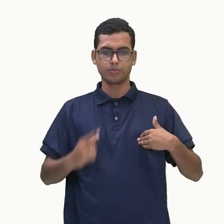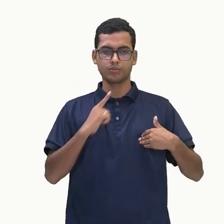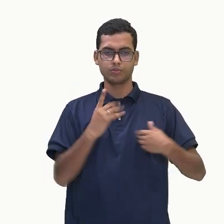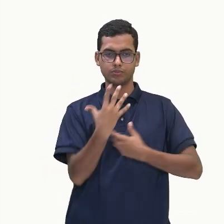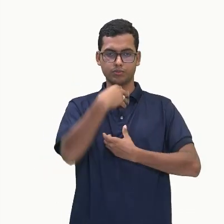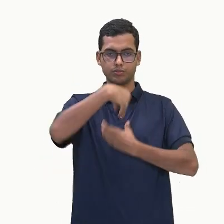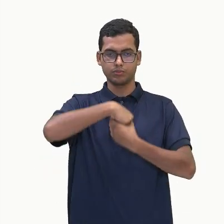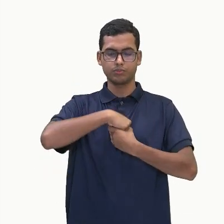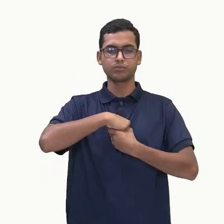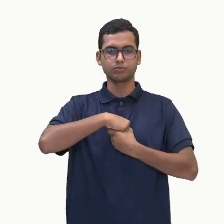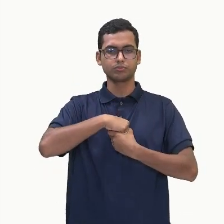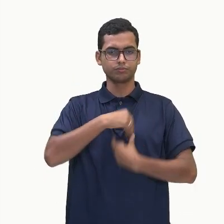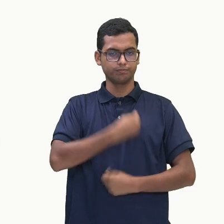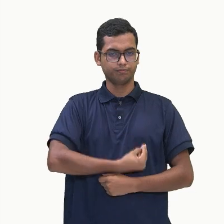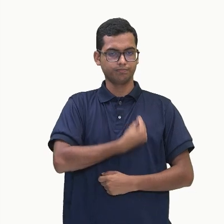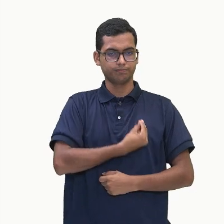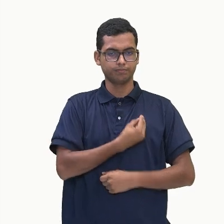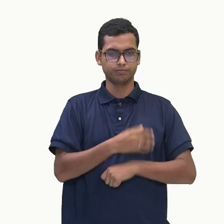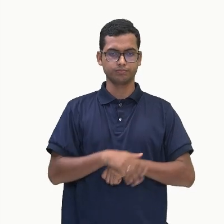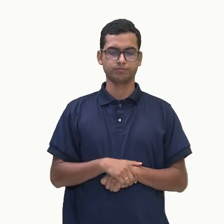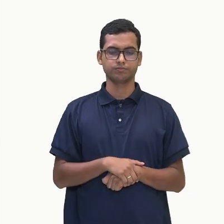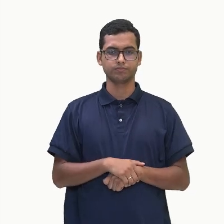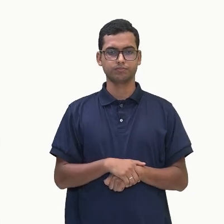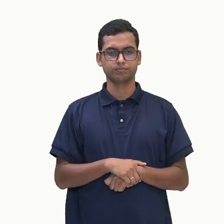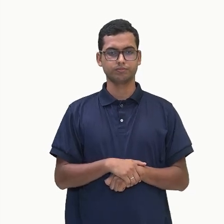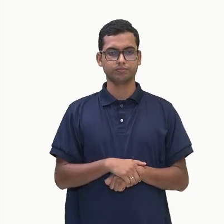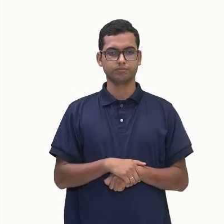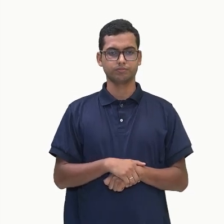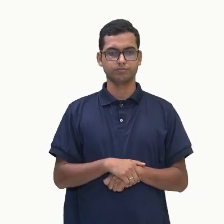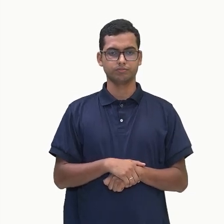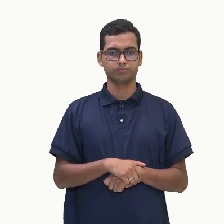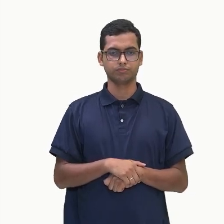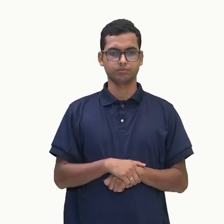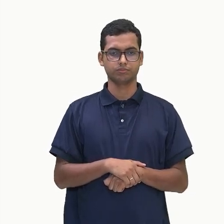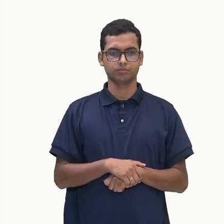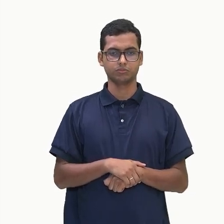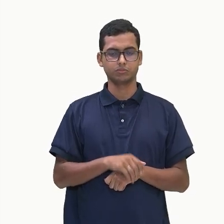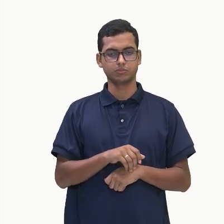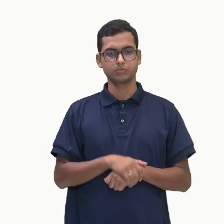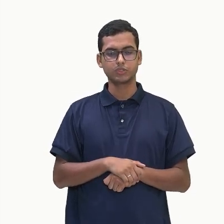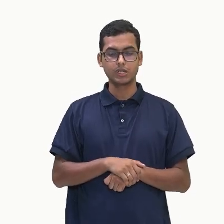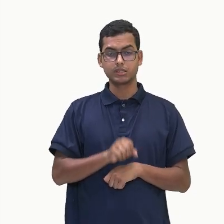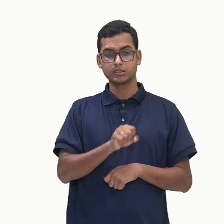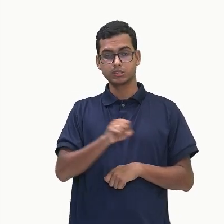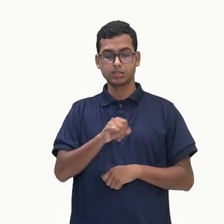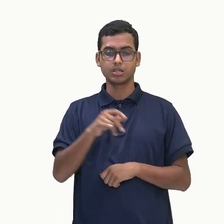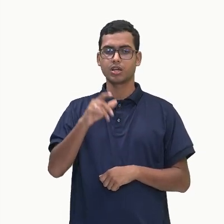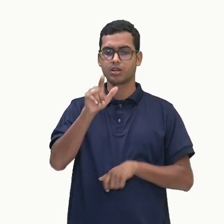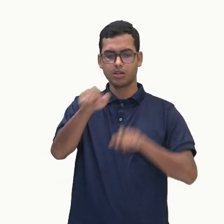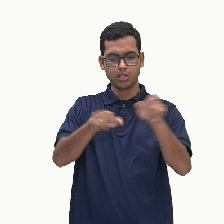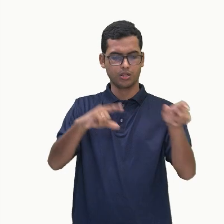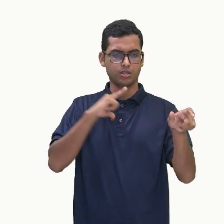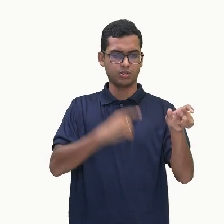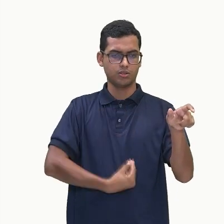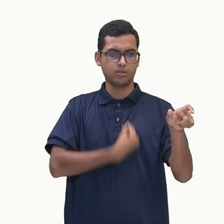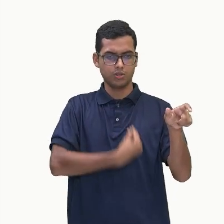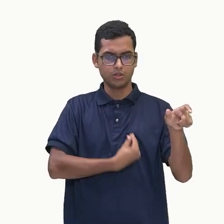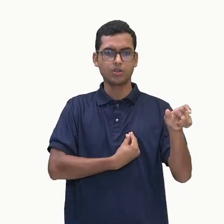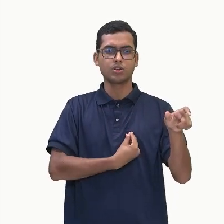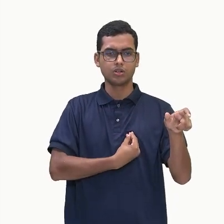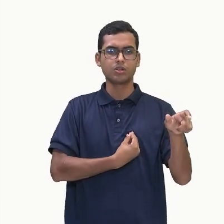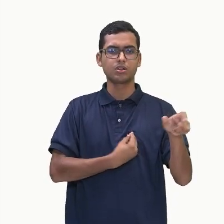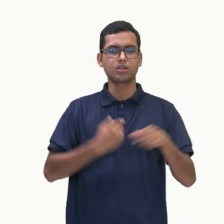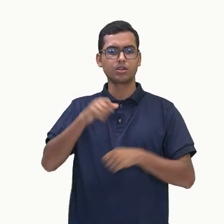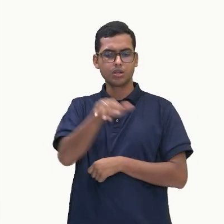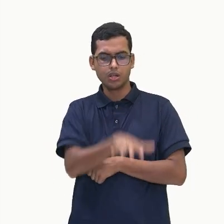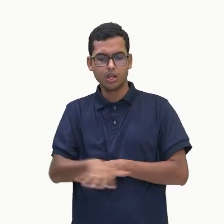reações vitais do organismo, mesmo que esse organismo, esse ser vivo, viva em